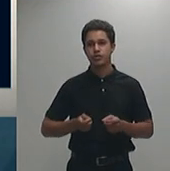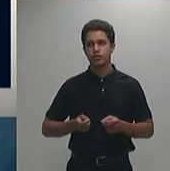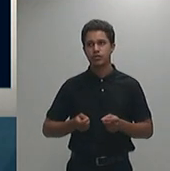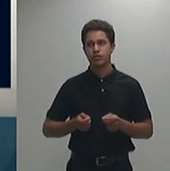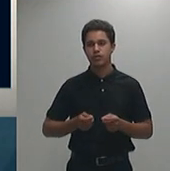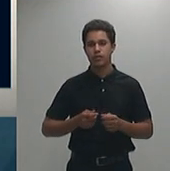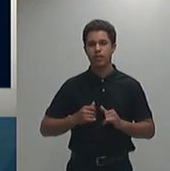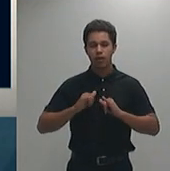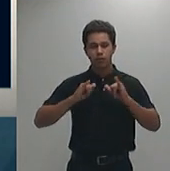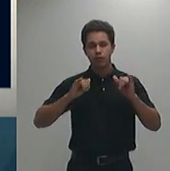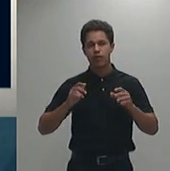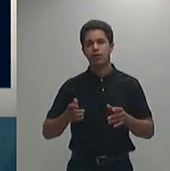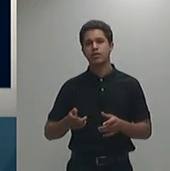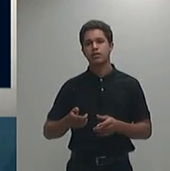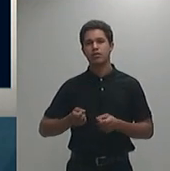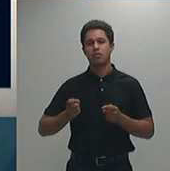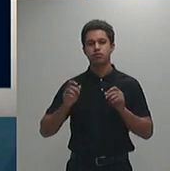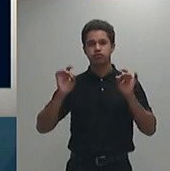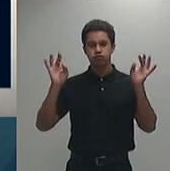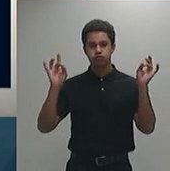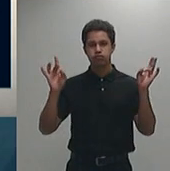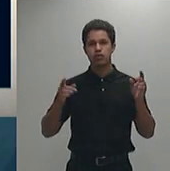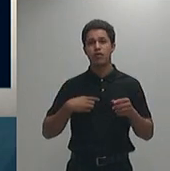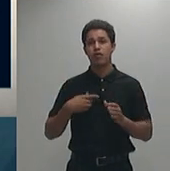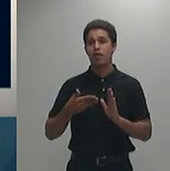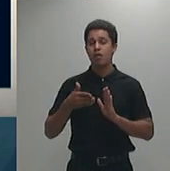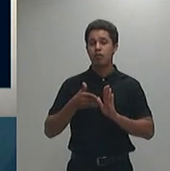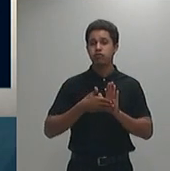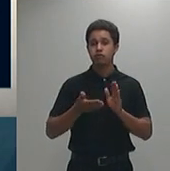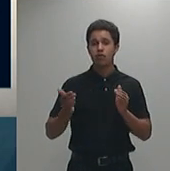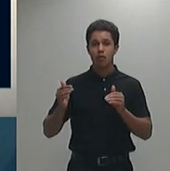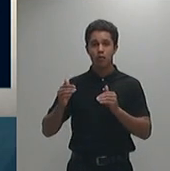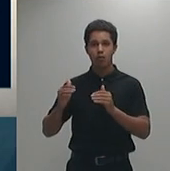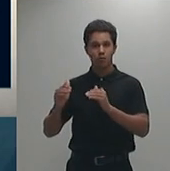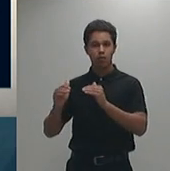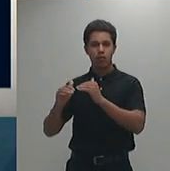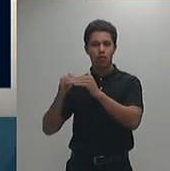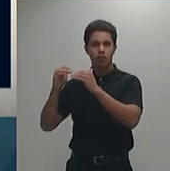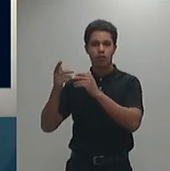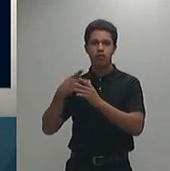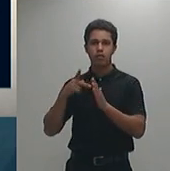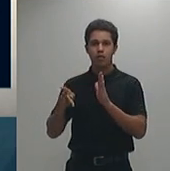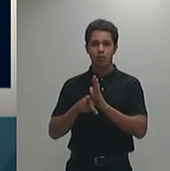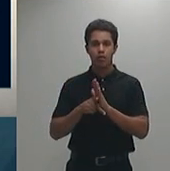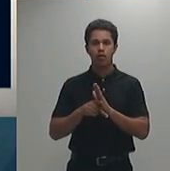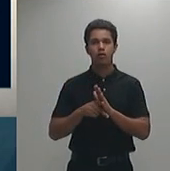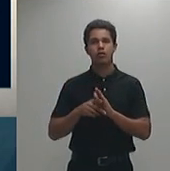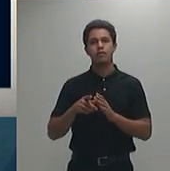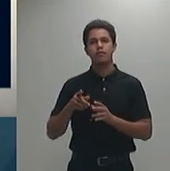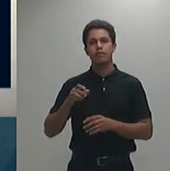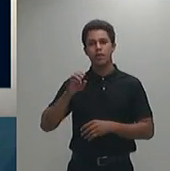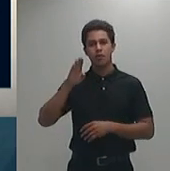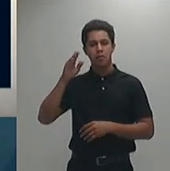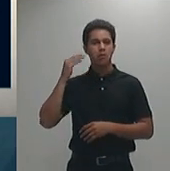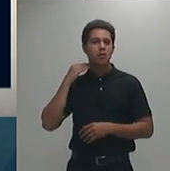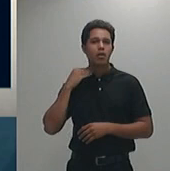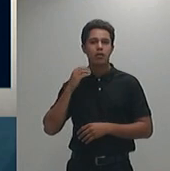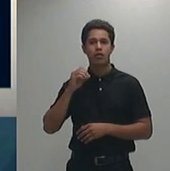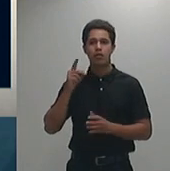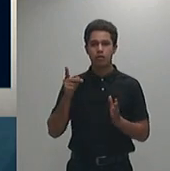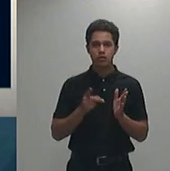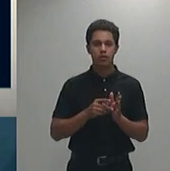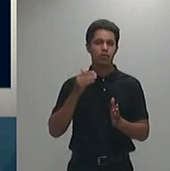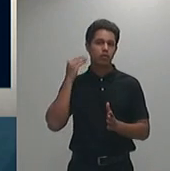registre-se foi promovido contra a j&f participações JF investimento Banco Original banco original do agronegócio